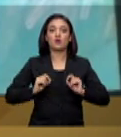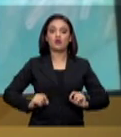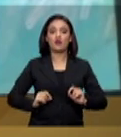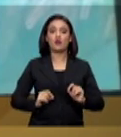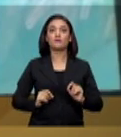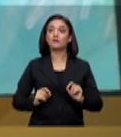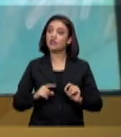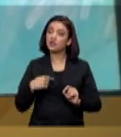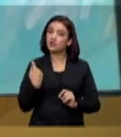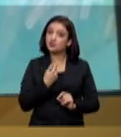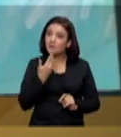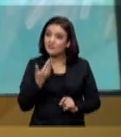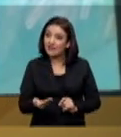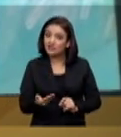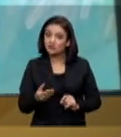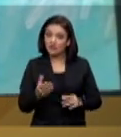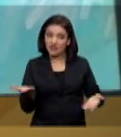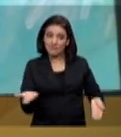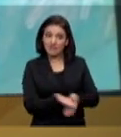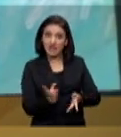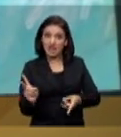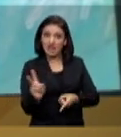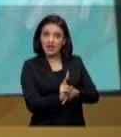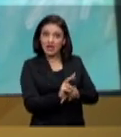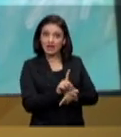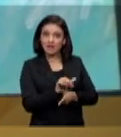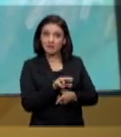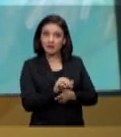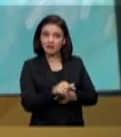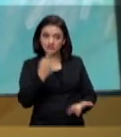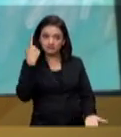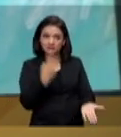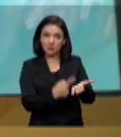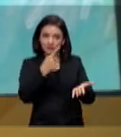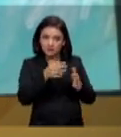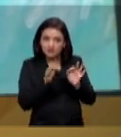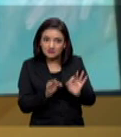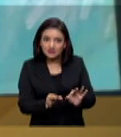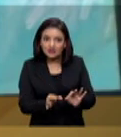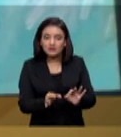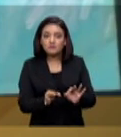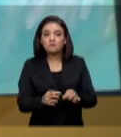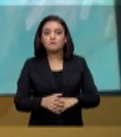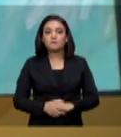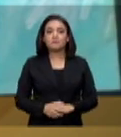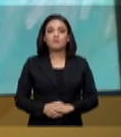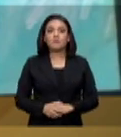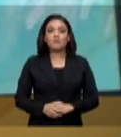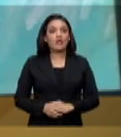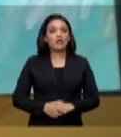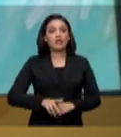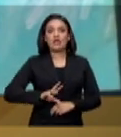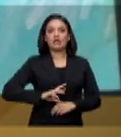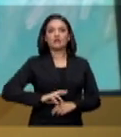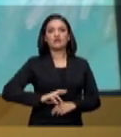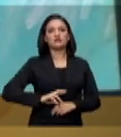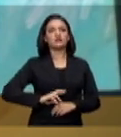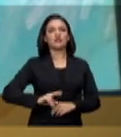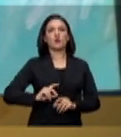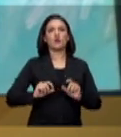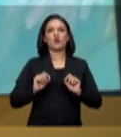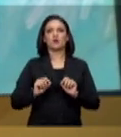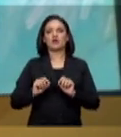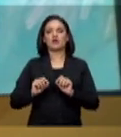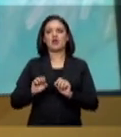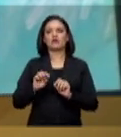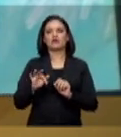da liminar e, num sentido, sem que isso represente, evidentemente, uma intervenção ao funcionamento interno do